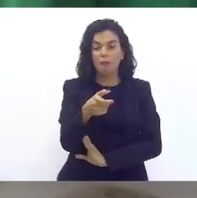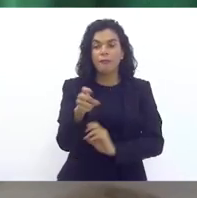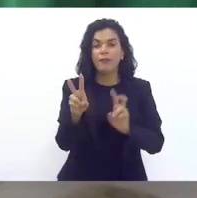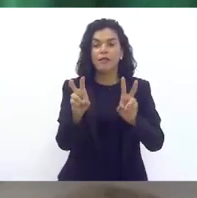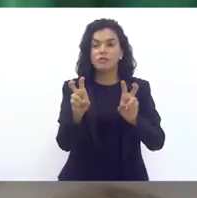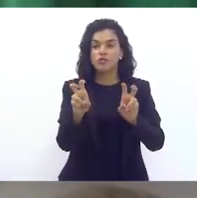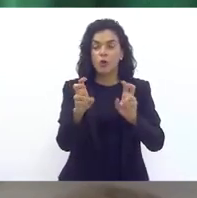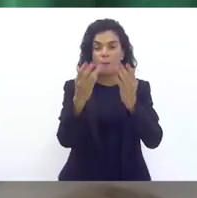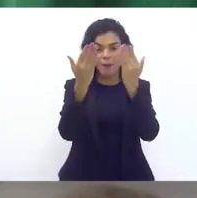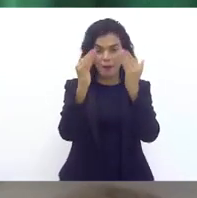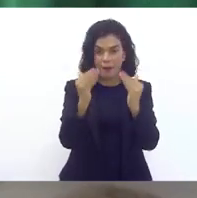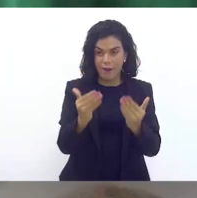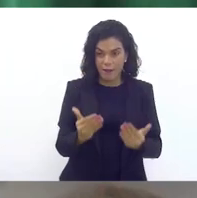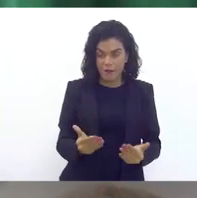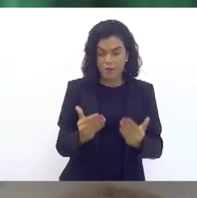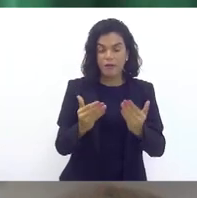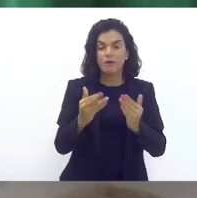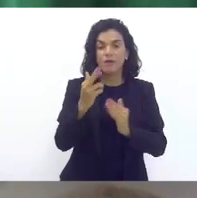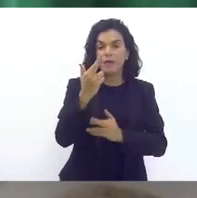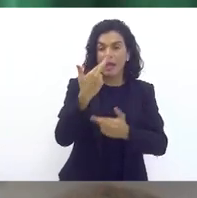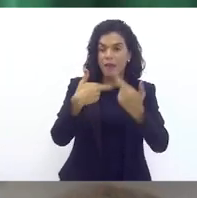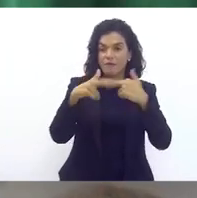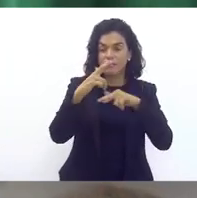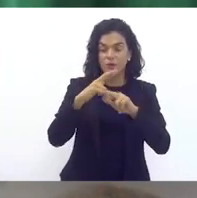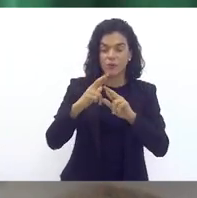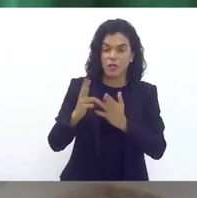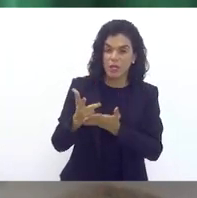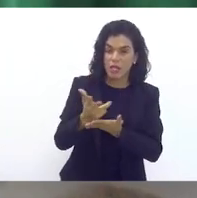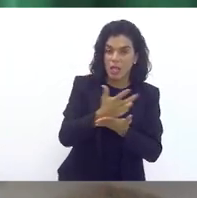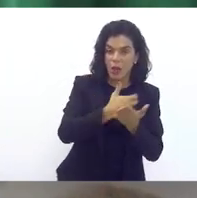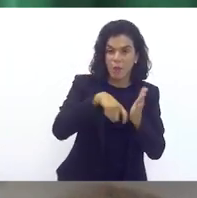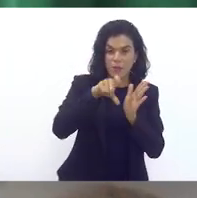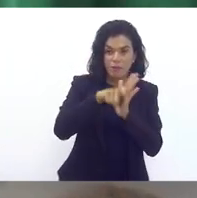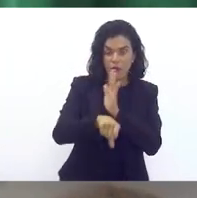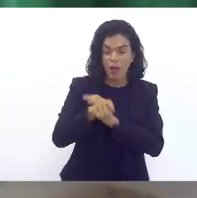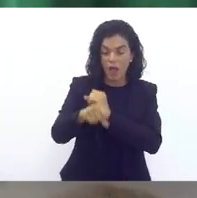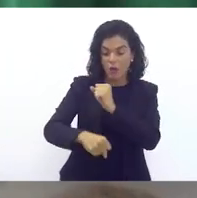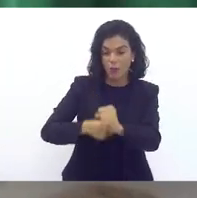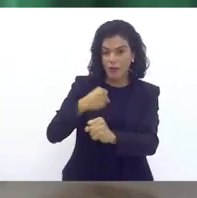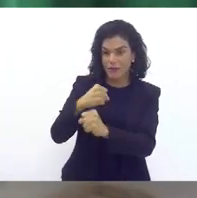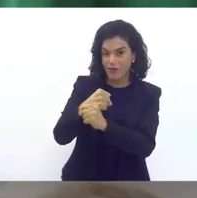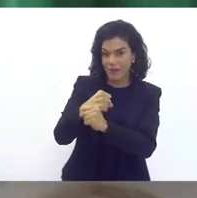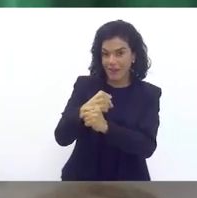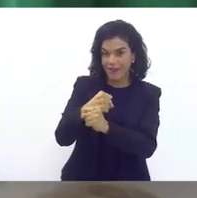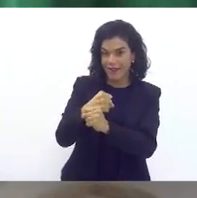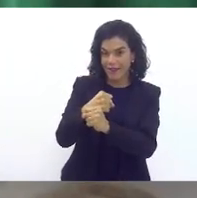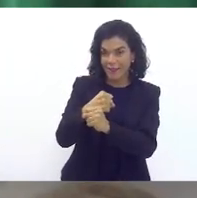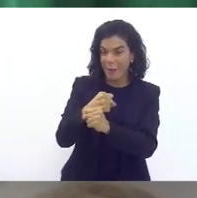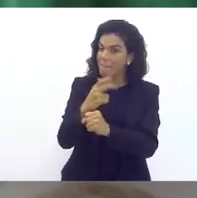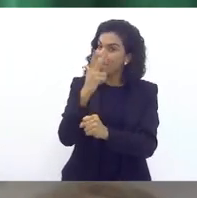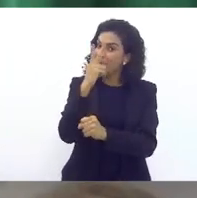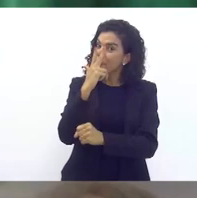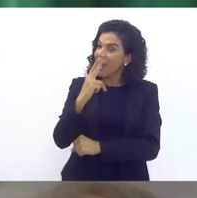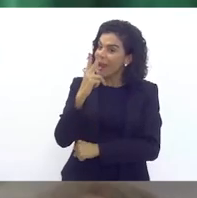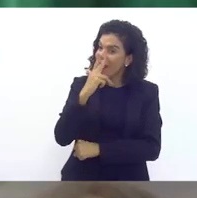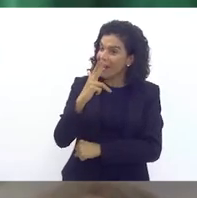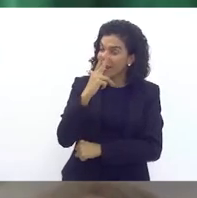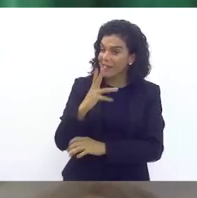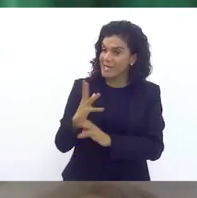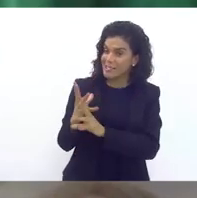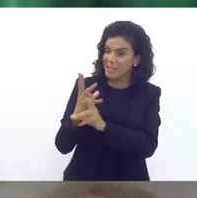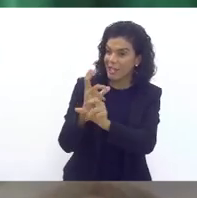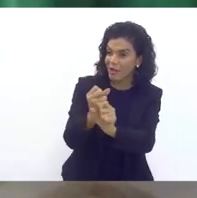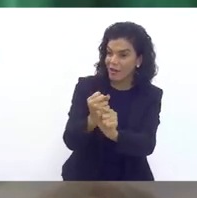sobre a revisão do regime de recuperação fiscal, que vai se dar ano que vem, e, na verdade, o que me parece é que os